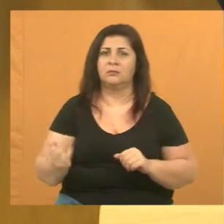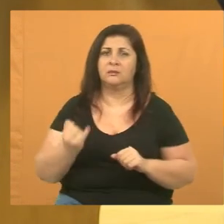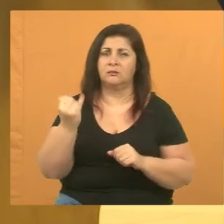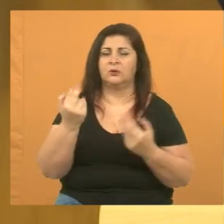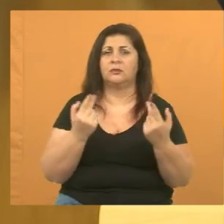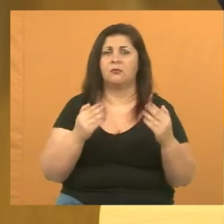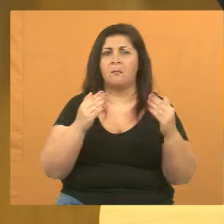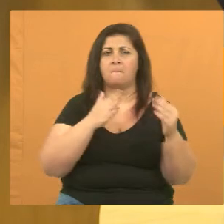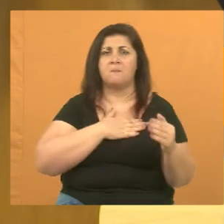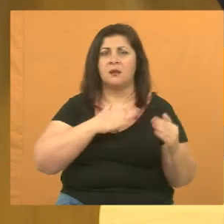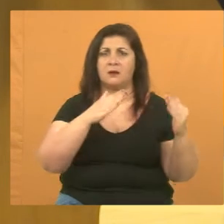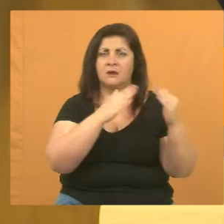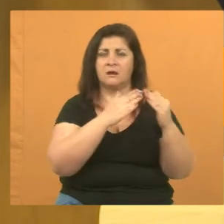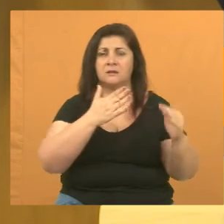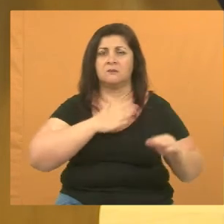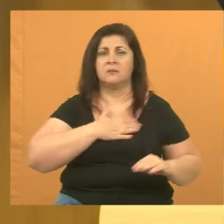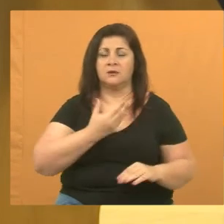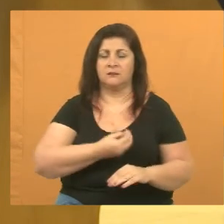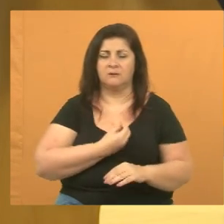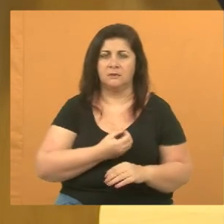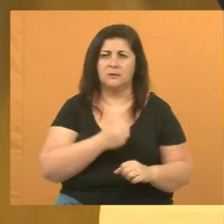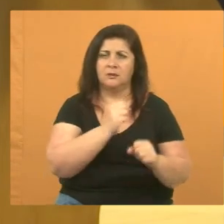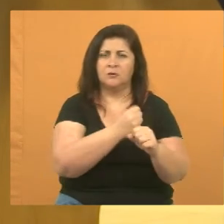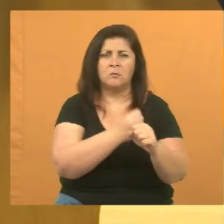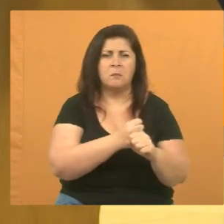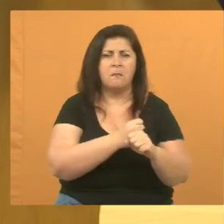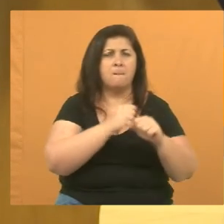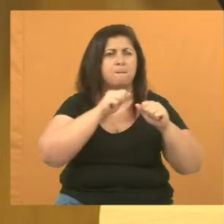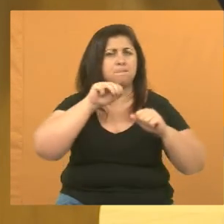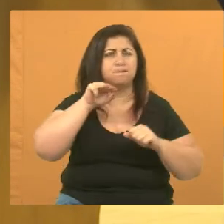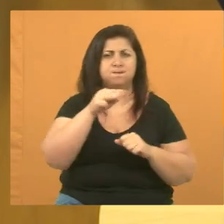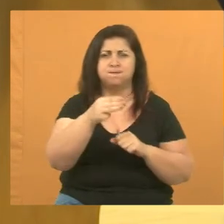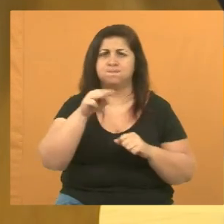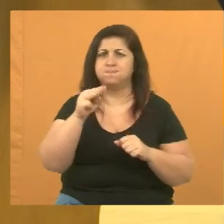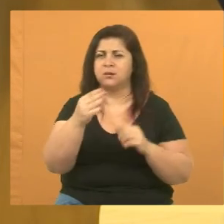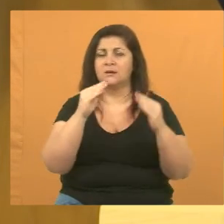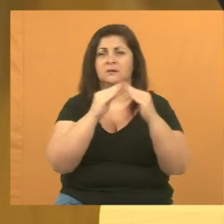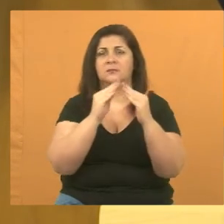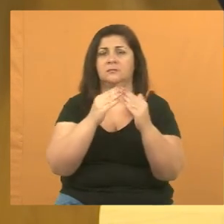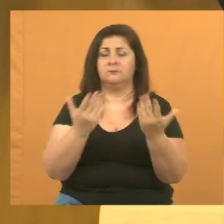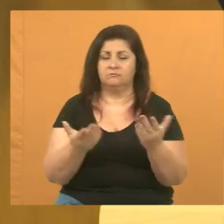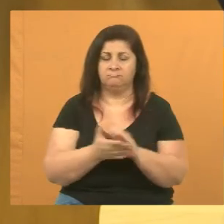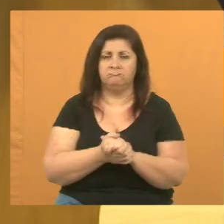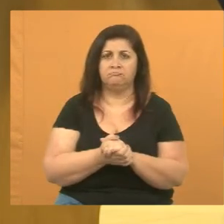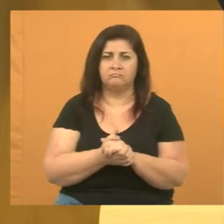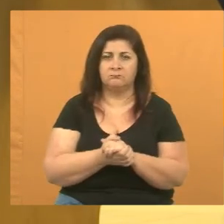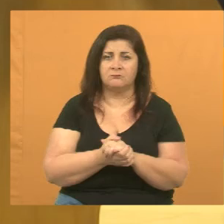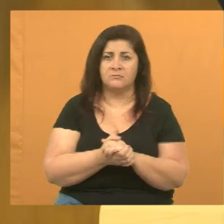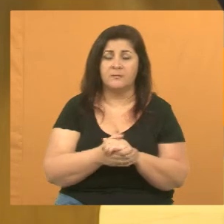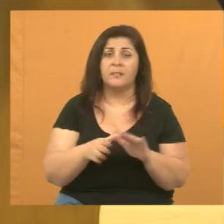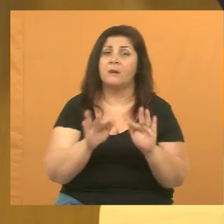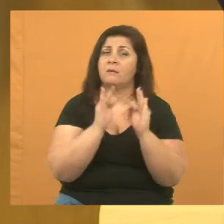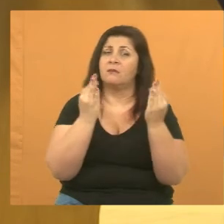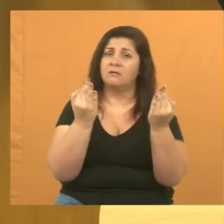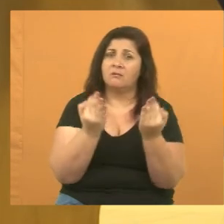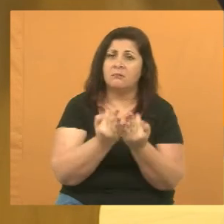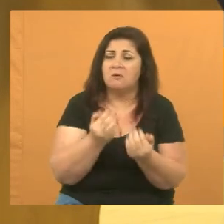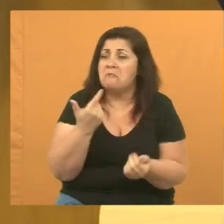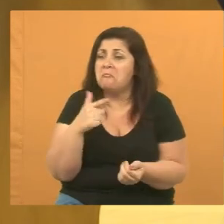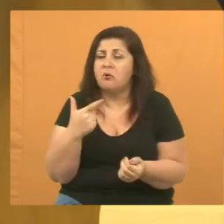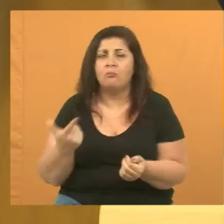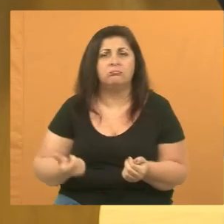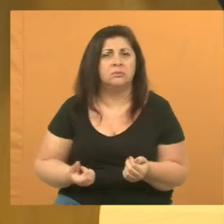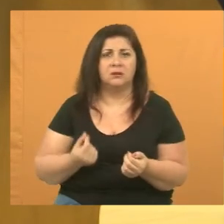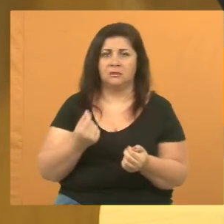Minha Casa Minha Vida, que construiu milhares e milhares de unidades, sobretudo para aquelas famílias que não